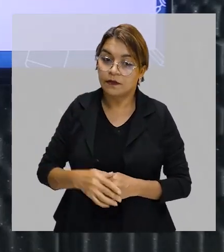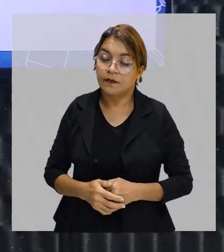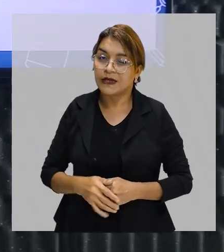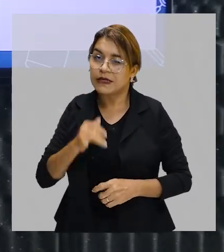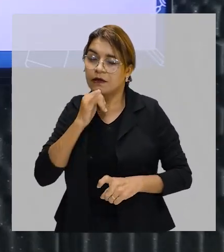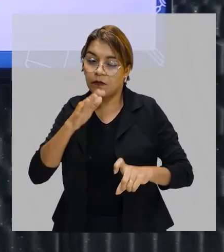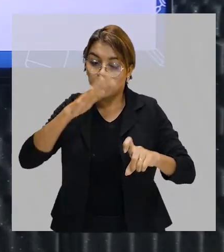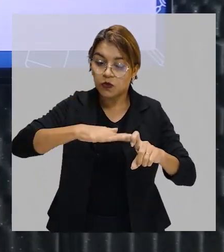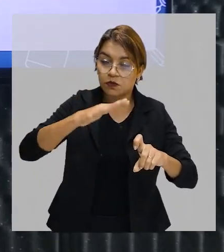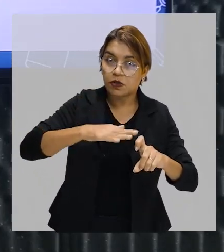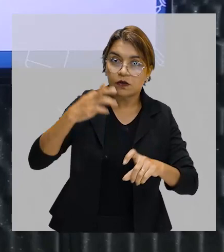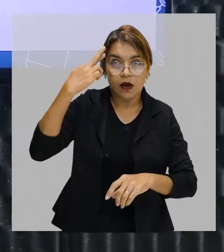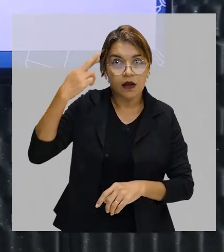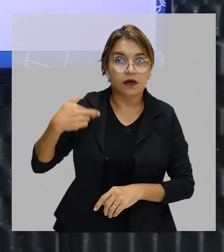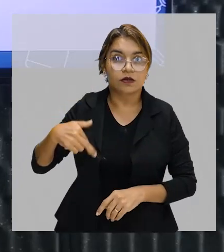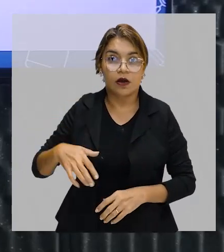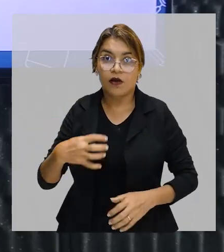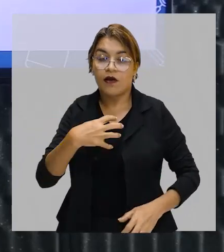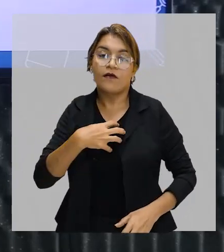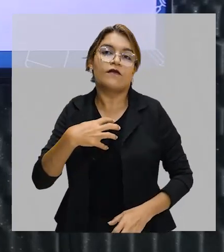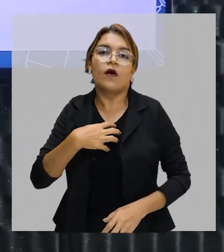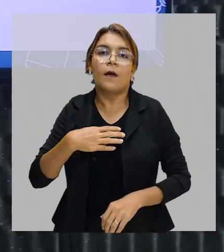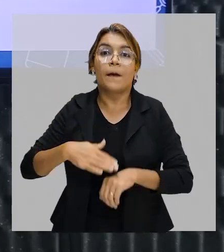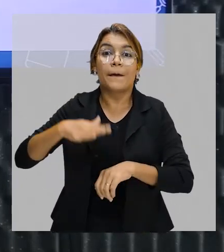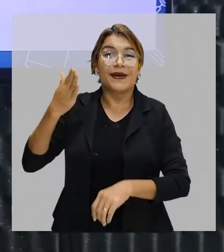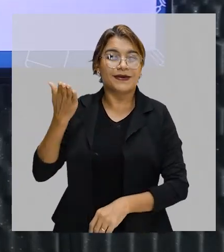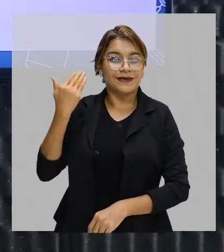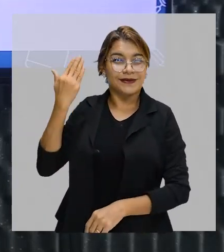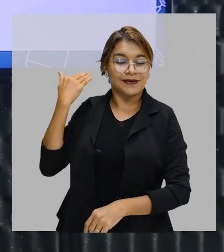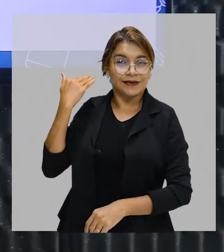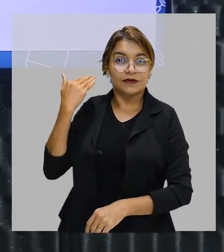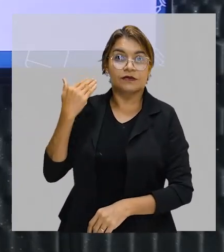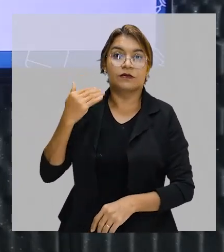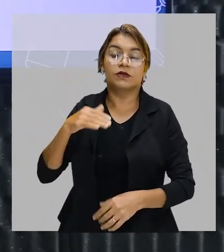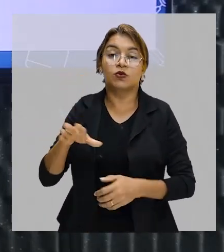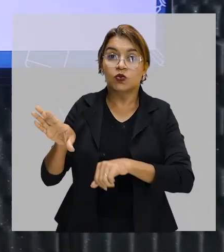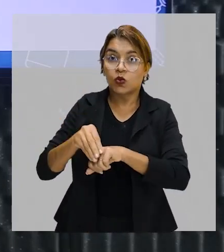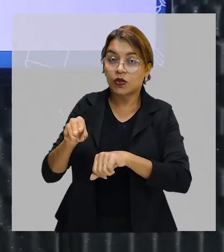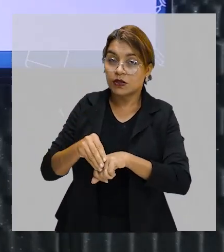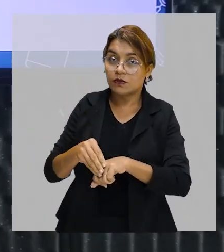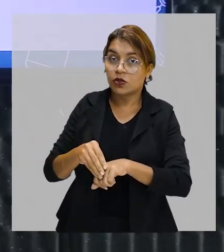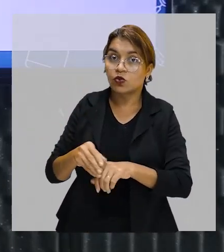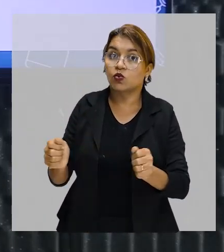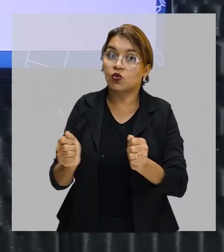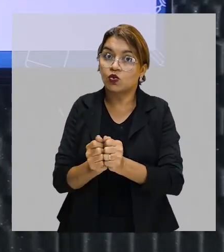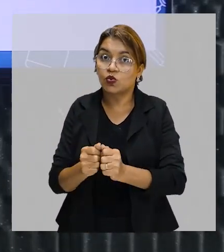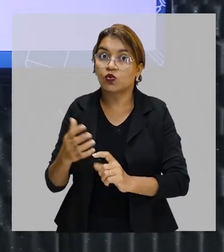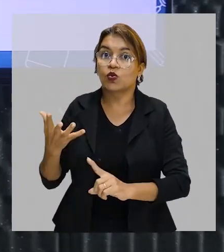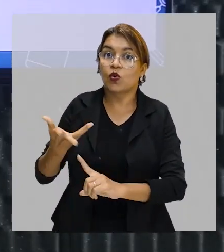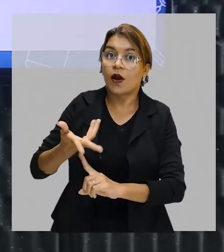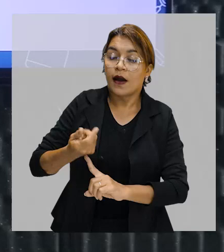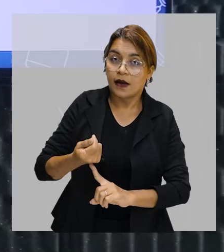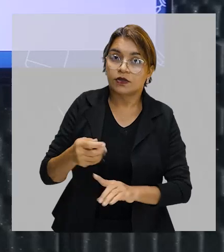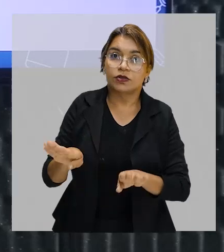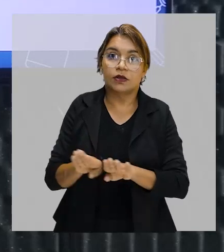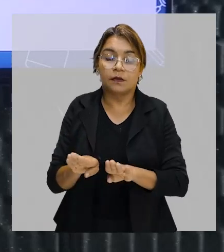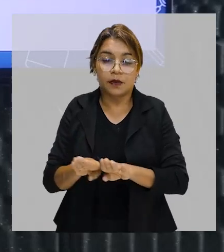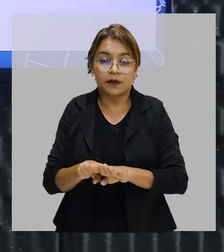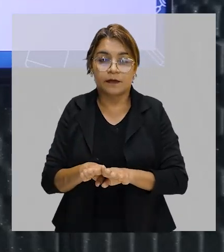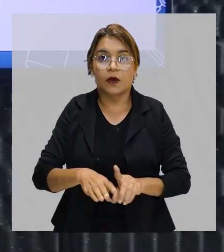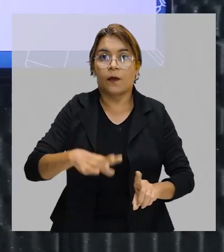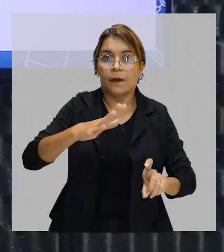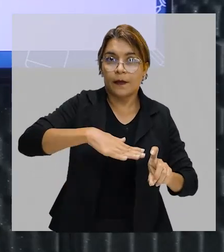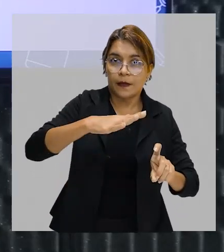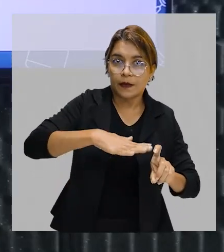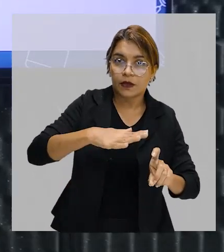as formas mais antigas de conhecimento, junto com a arte, né? Então, arte, mito e religião são formas